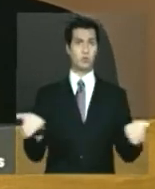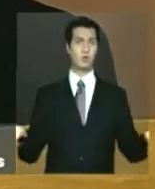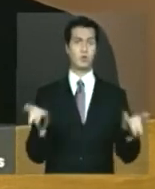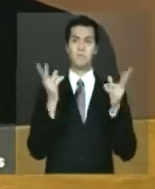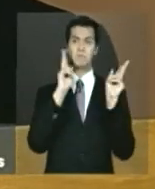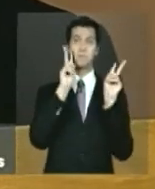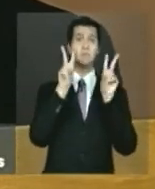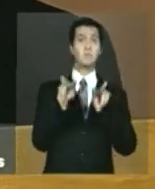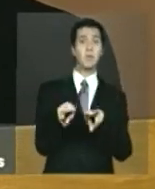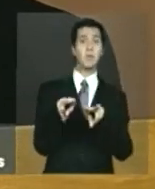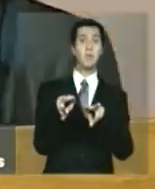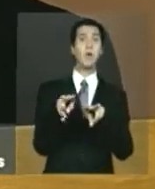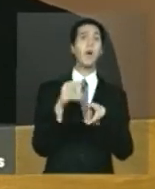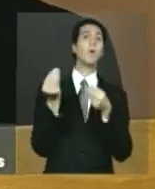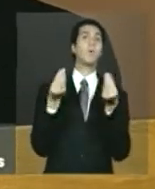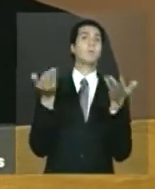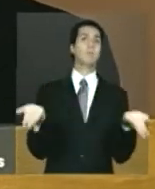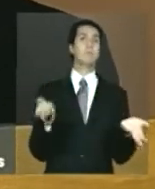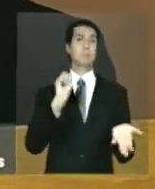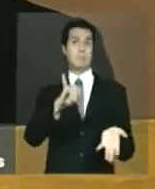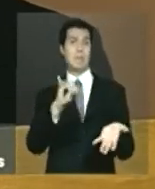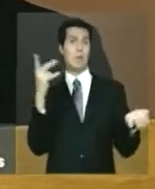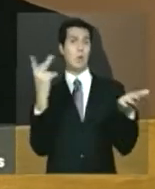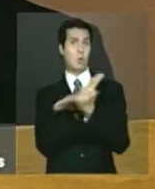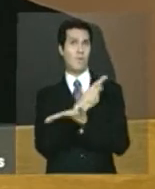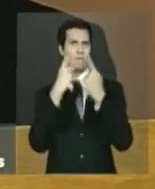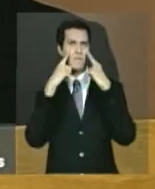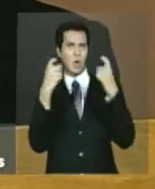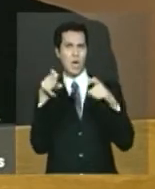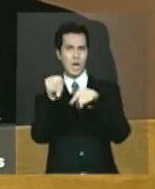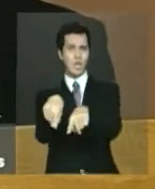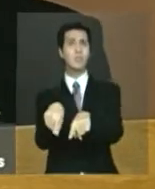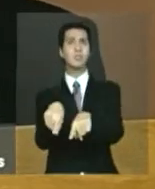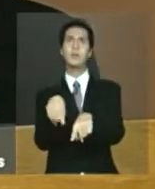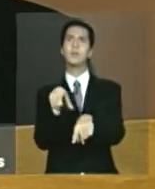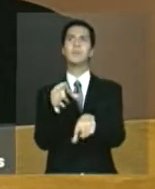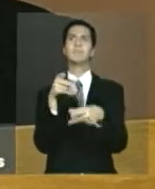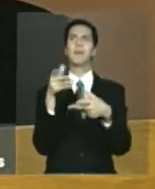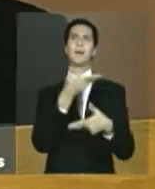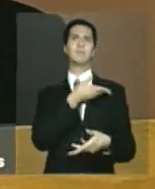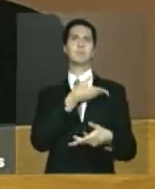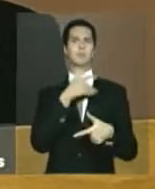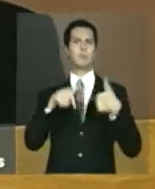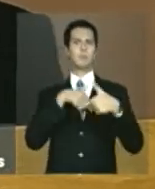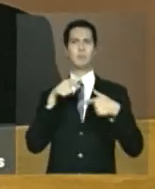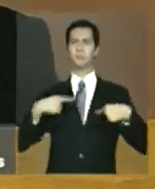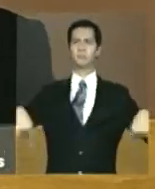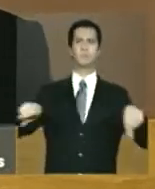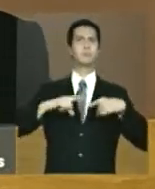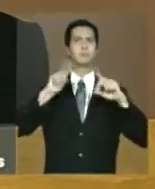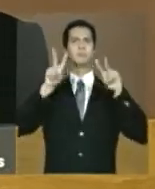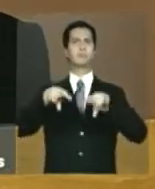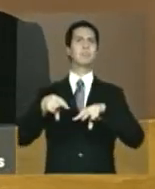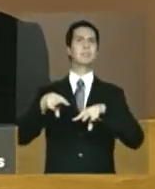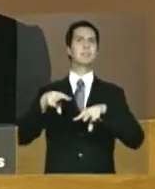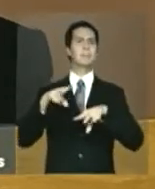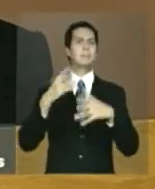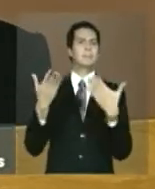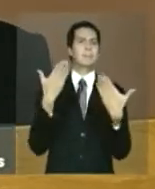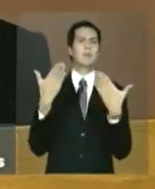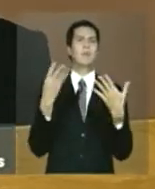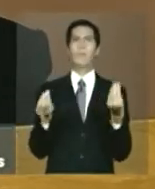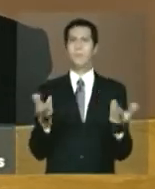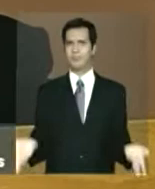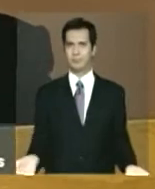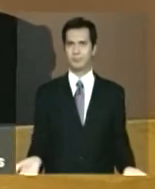depois que aconteceu essa violência Então isso é inaceitável além da